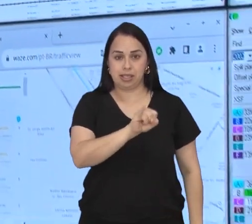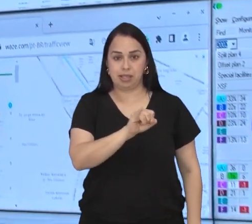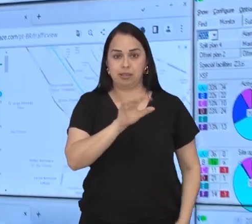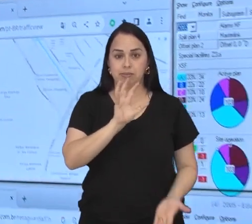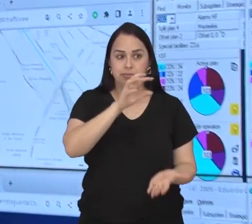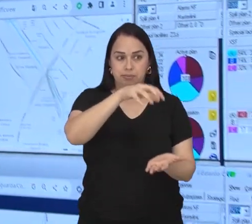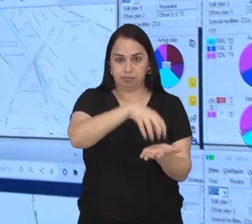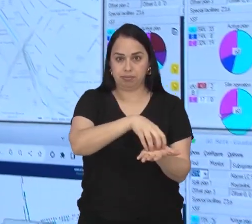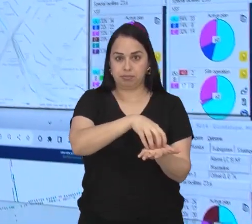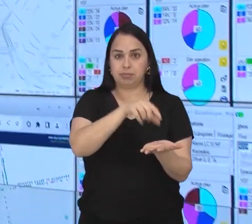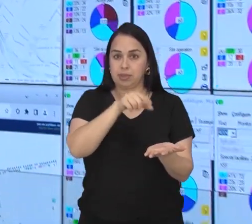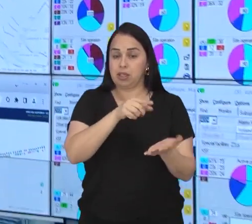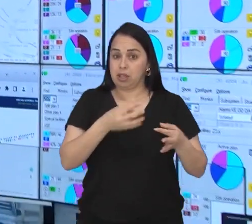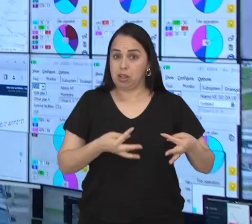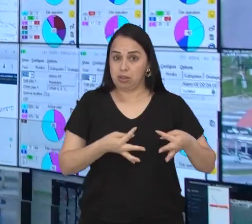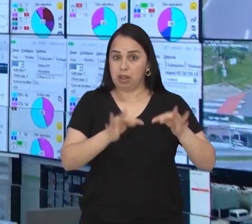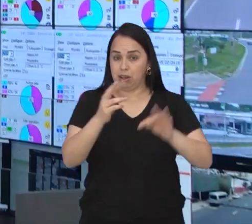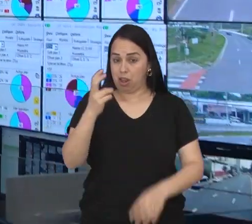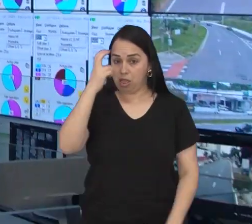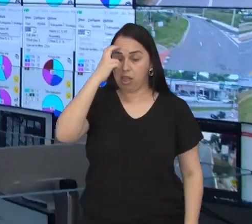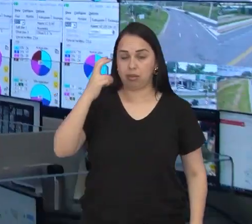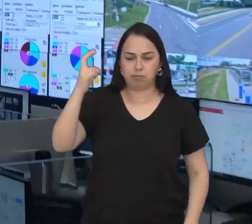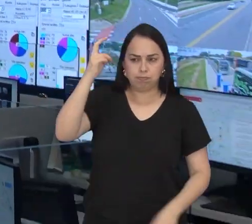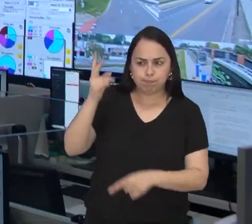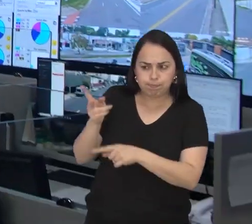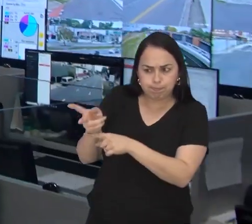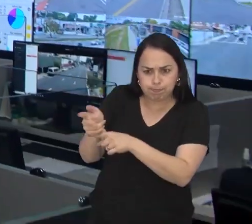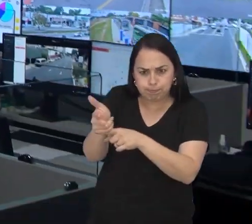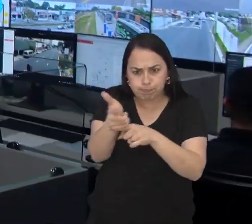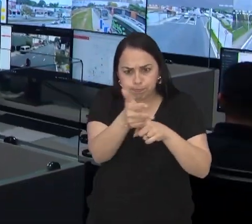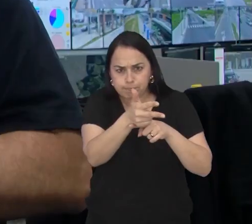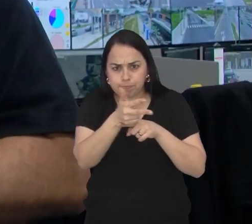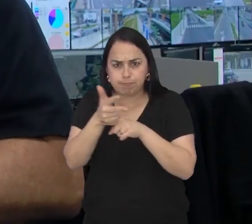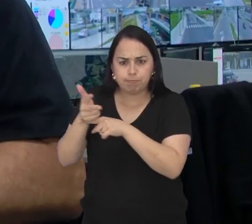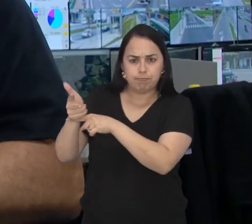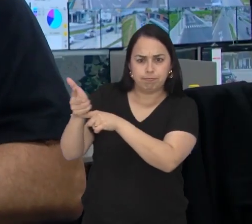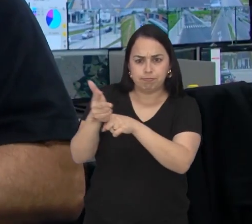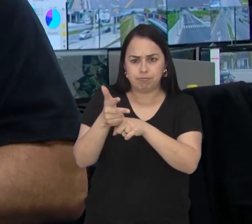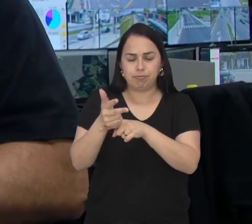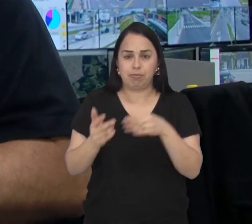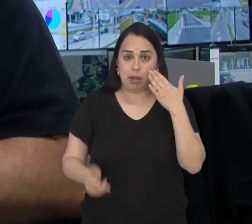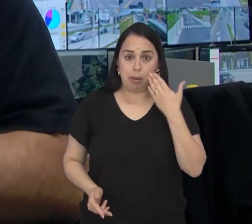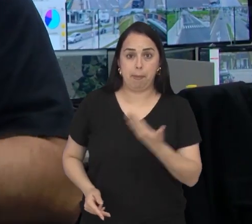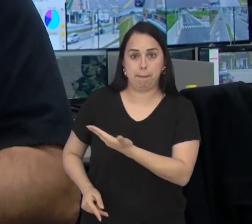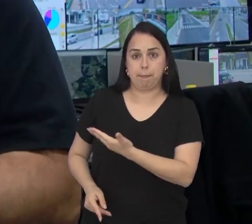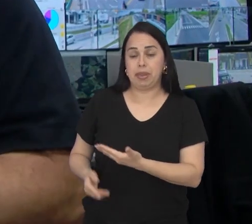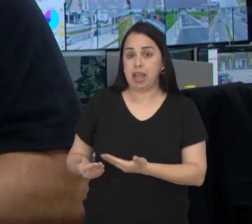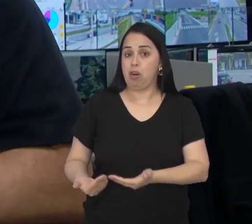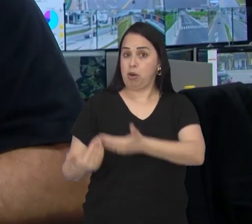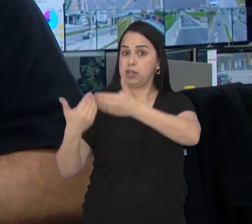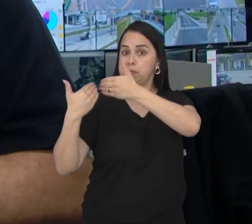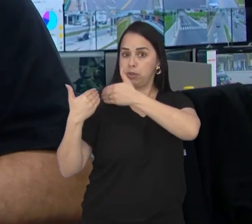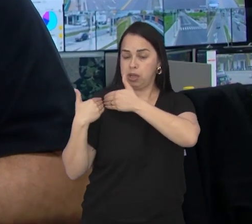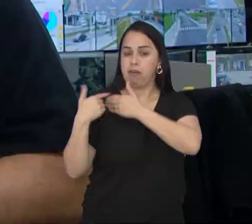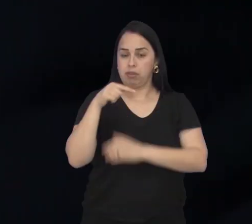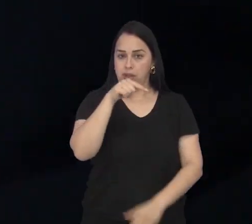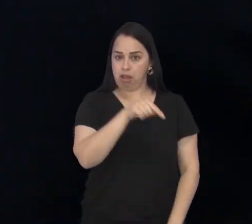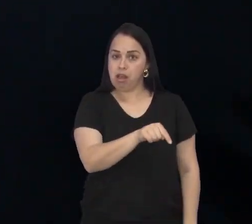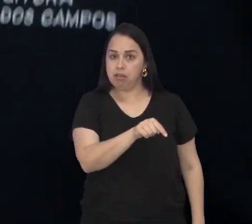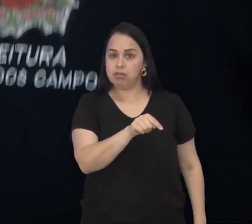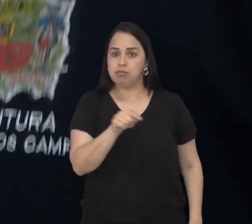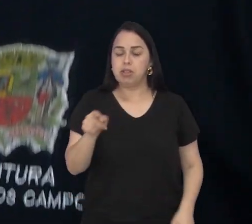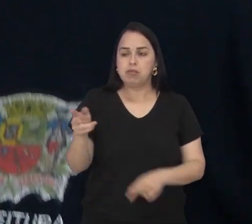Centro de Segurança e Inteligência, o controle e análise das imagens. E como afirma o Peter Ribeiro, diretor do CSI,